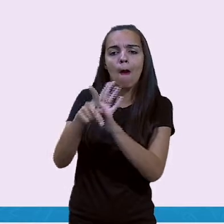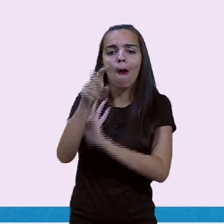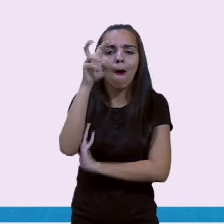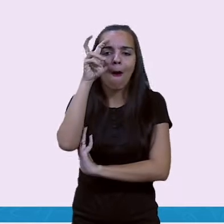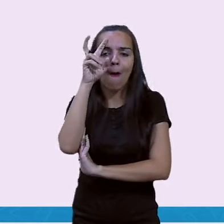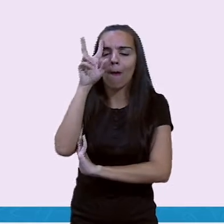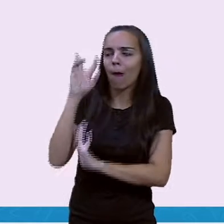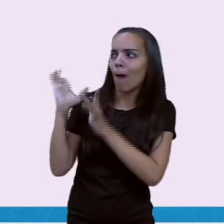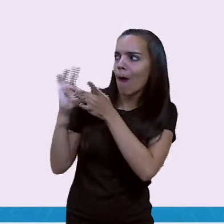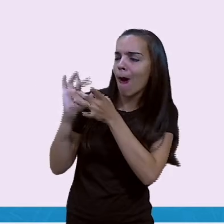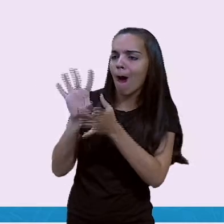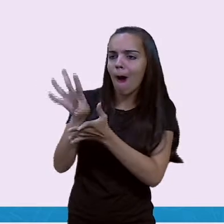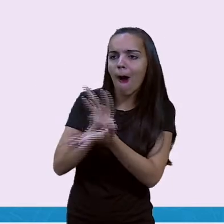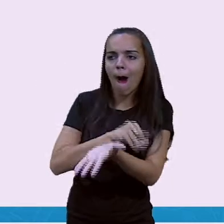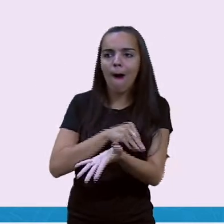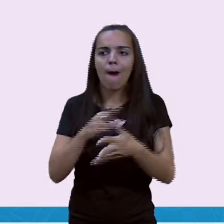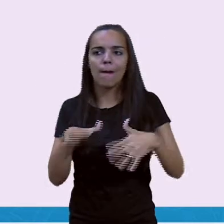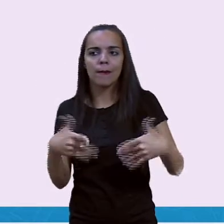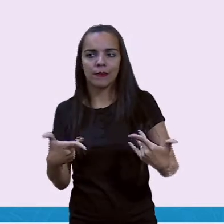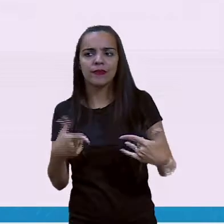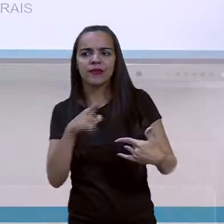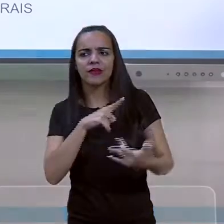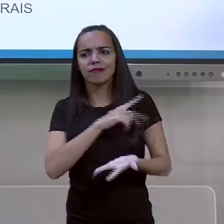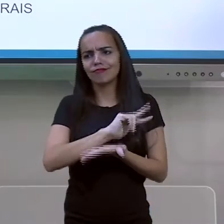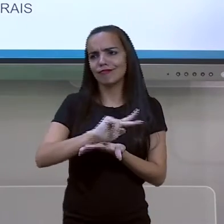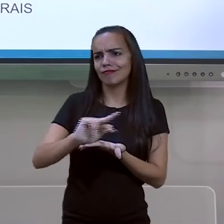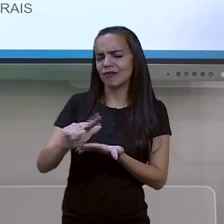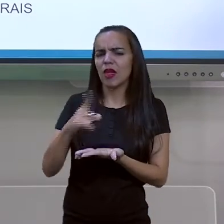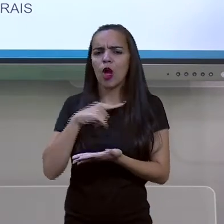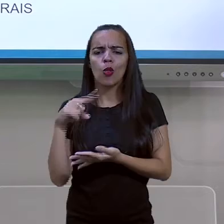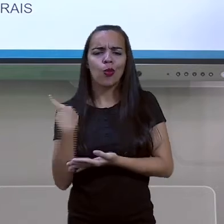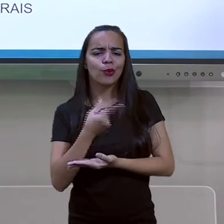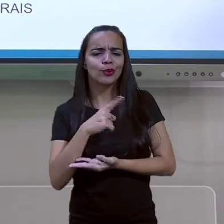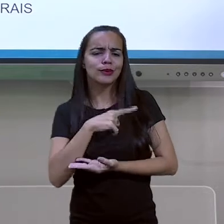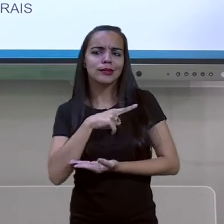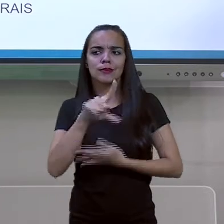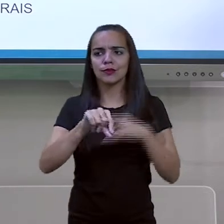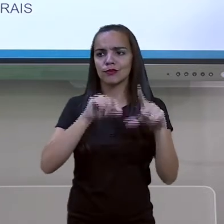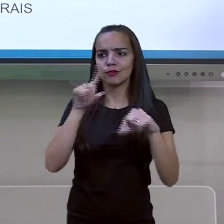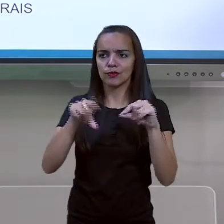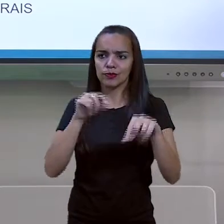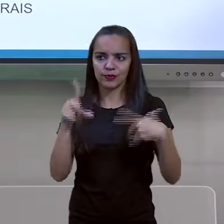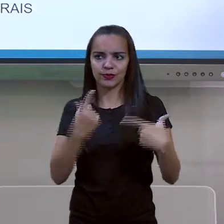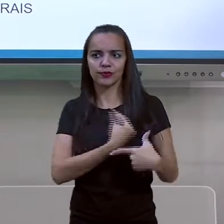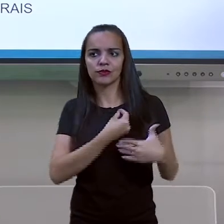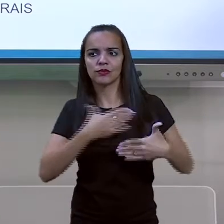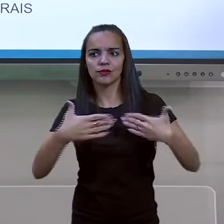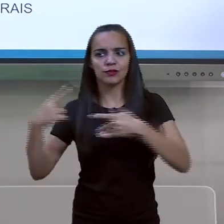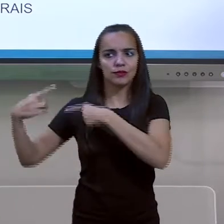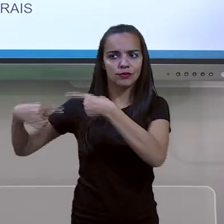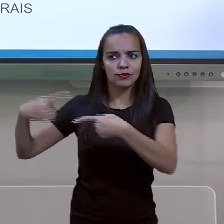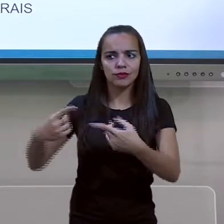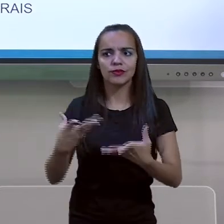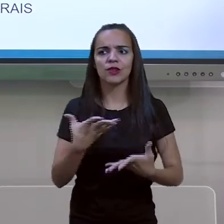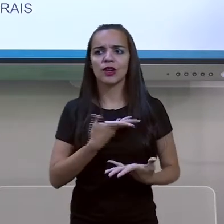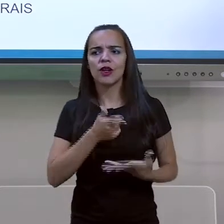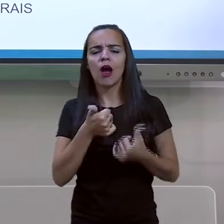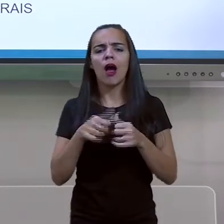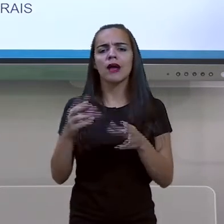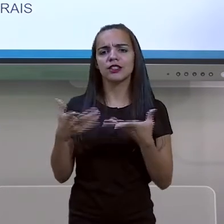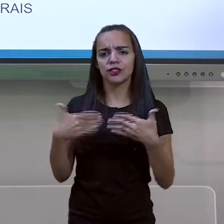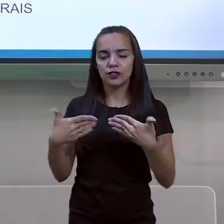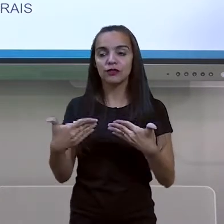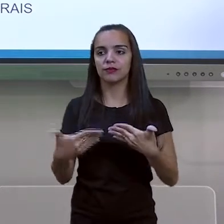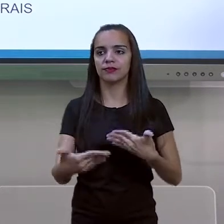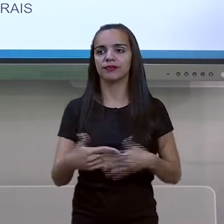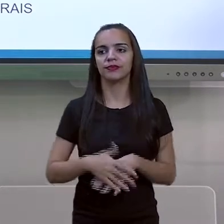e etc. Todos nós temos uma história, né? De para onde vamos, de onde viemos e